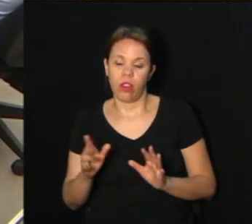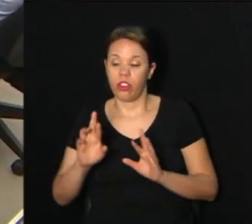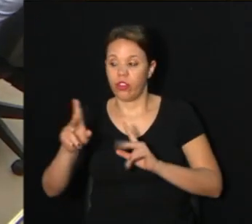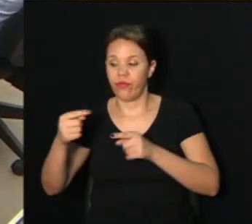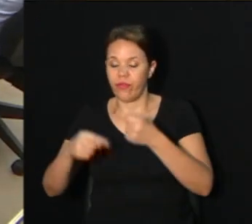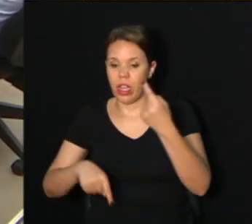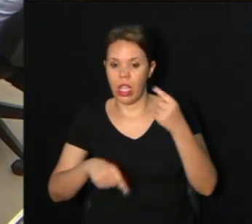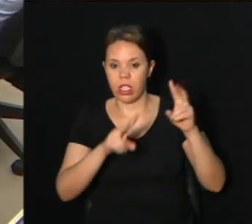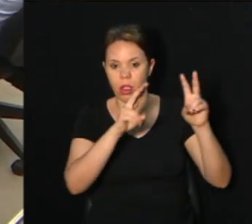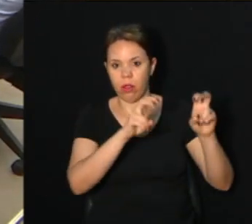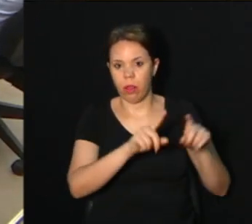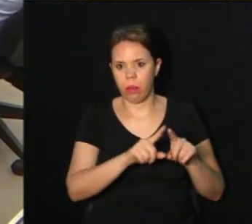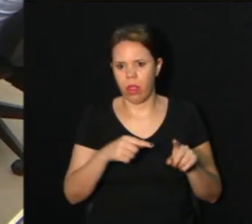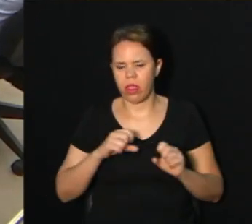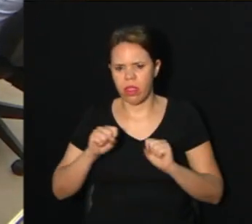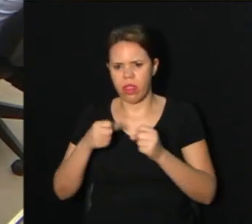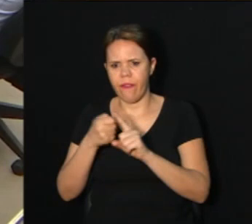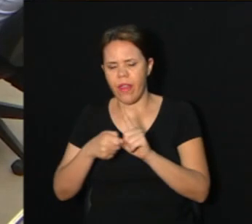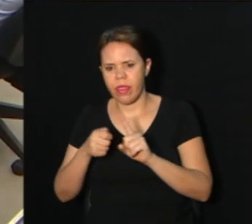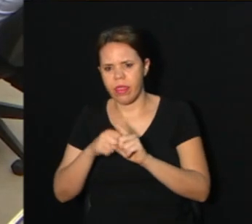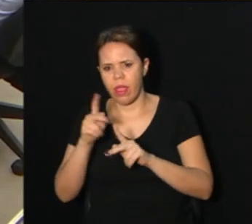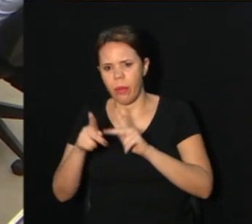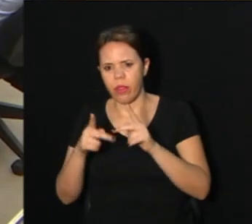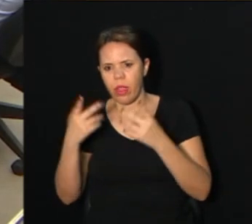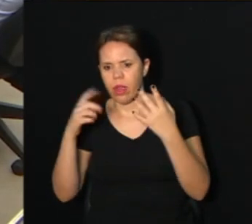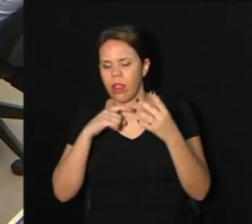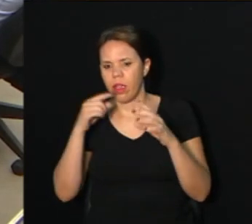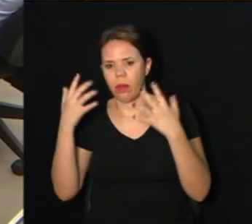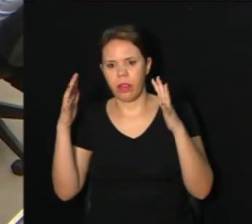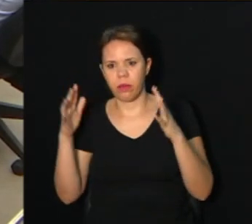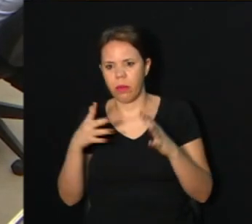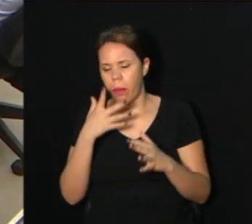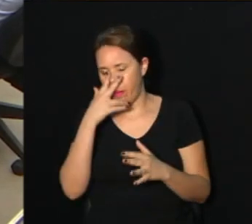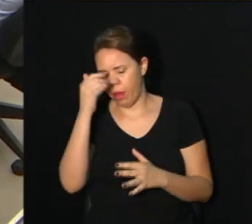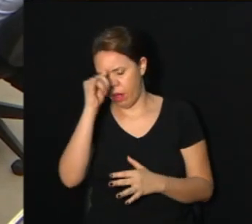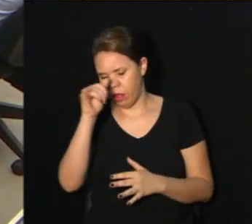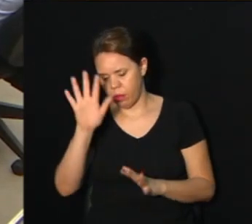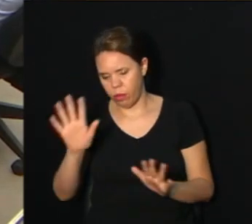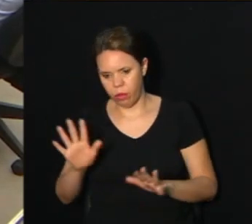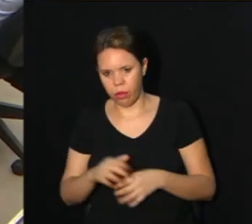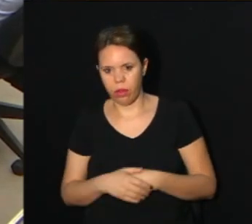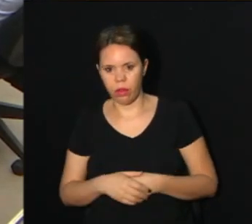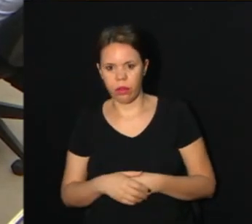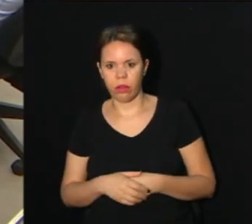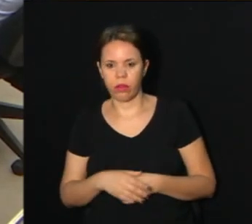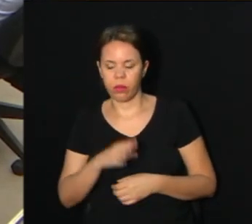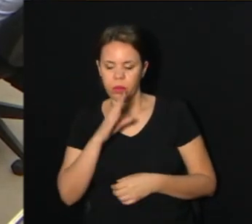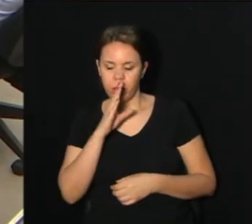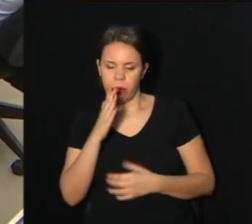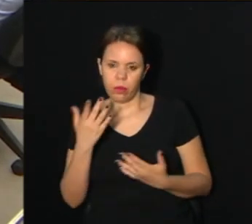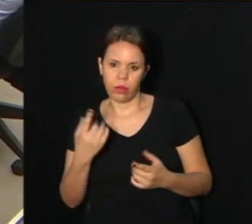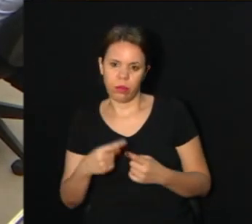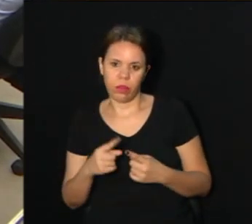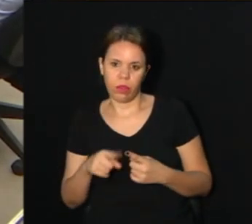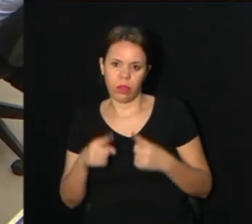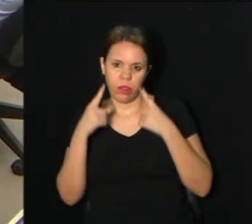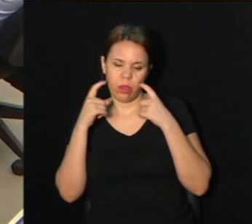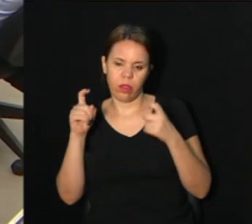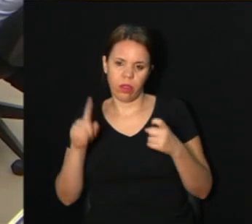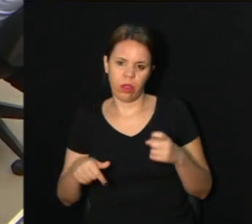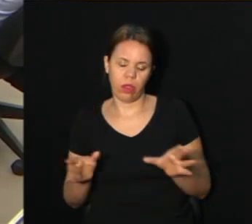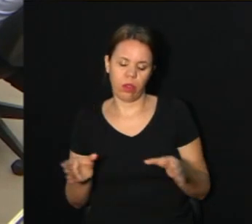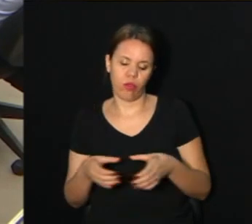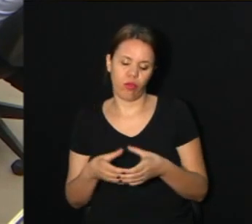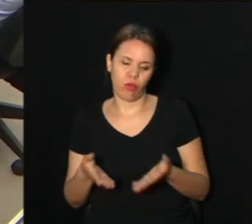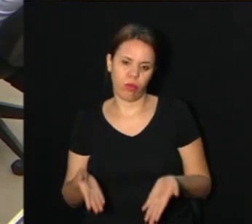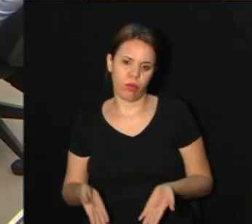a defender o povo, ninguém bate palma. É uma coisa boba, tá, gente? Parece bobo, mas não é. Né? Todo mundo fica quieto. Por quê? Porque o interesse aqui é do